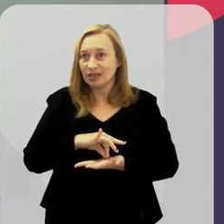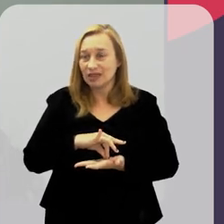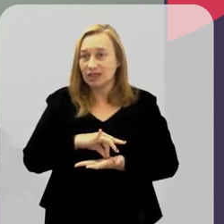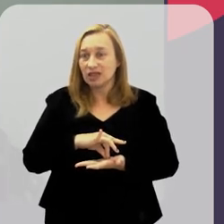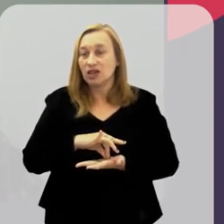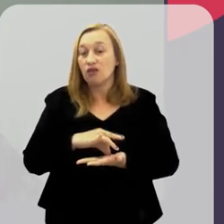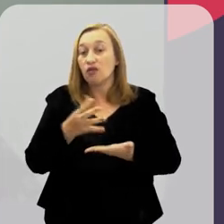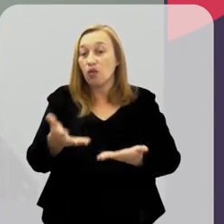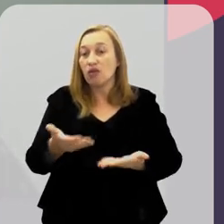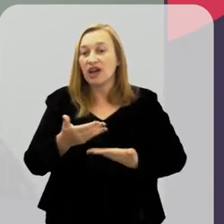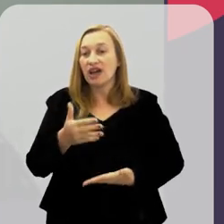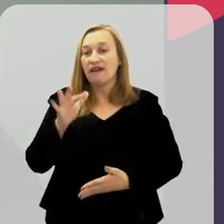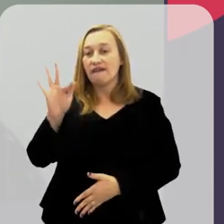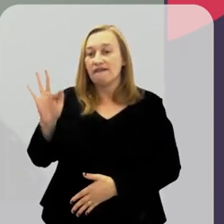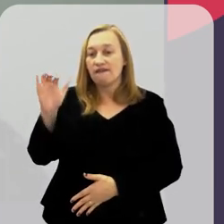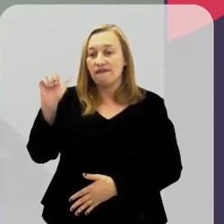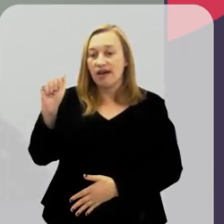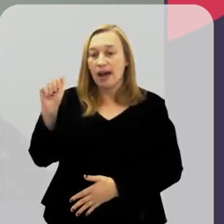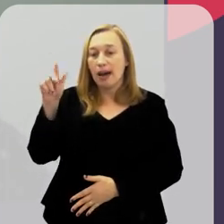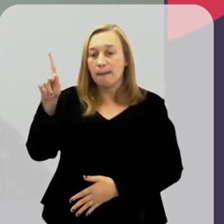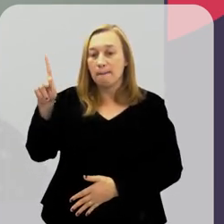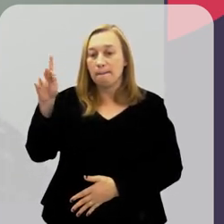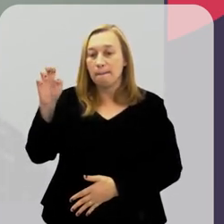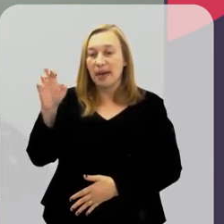chamada da FAPERJ,